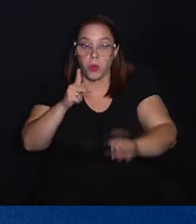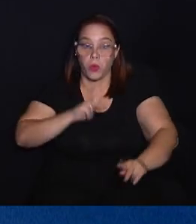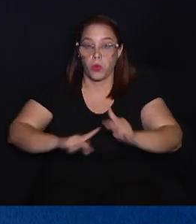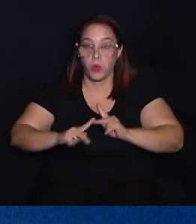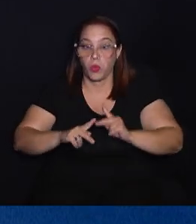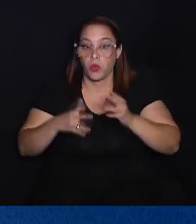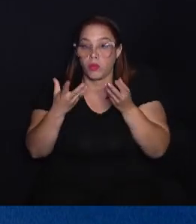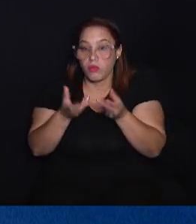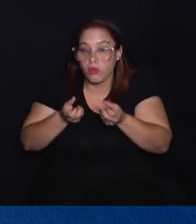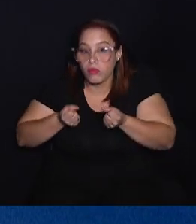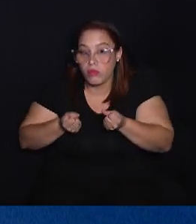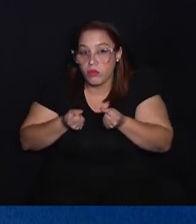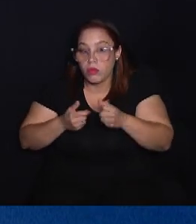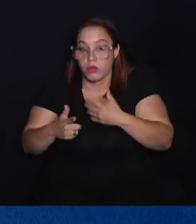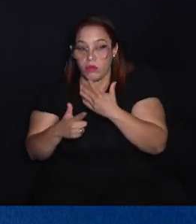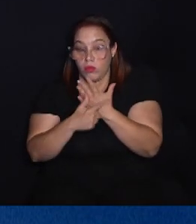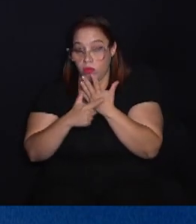hoje.